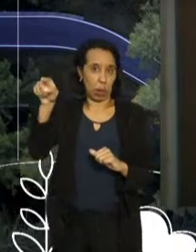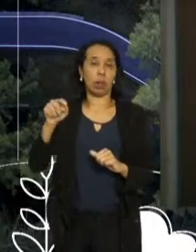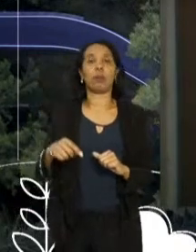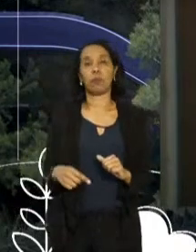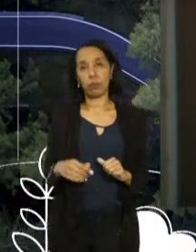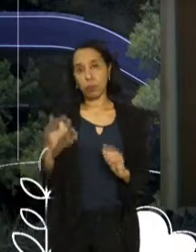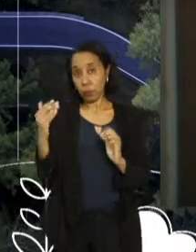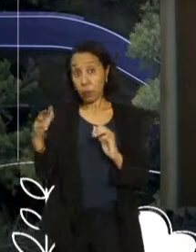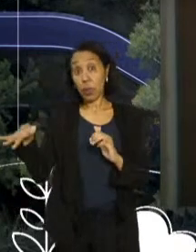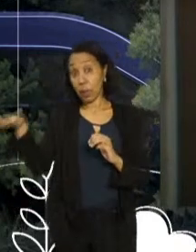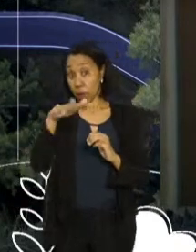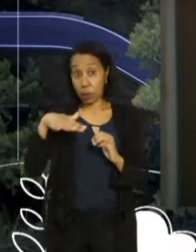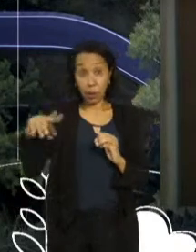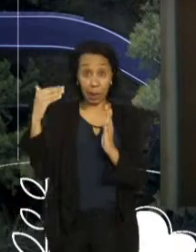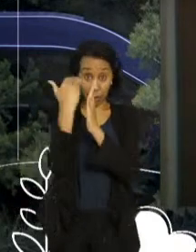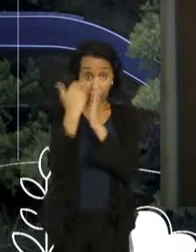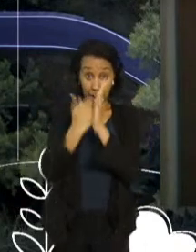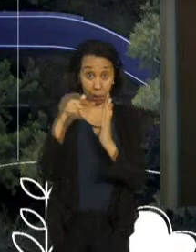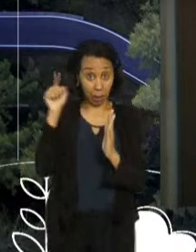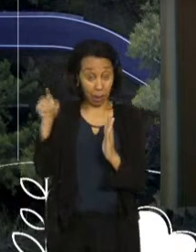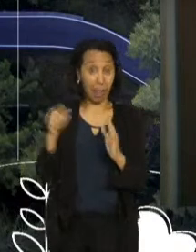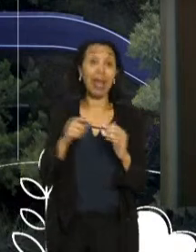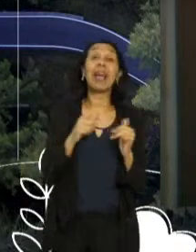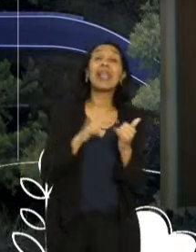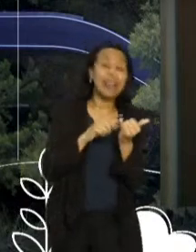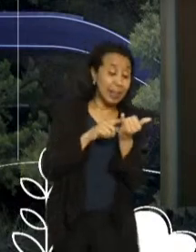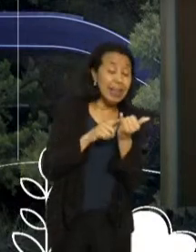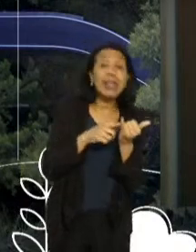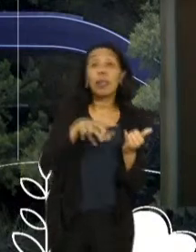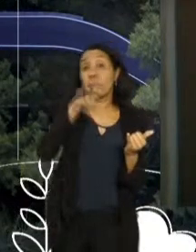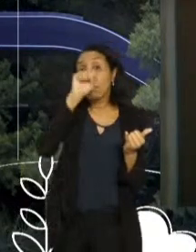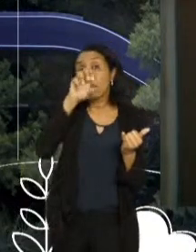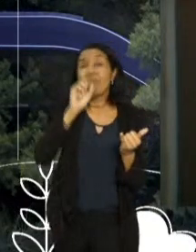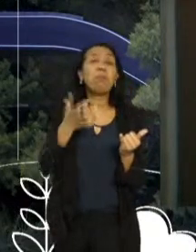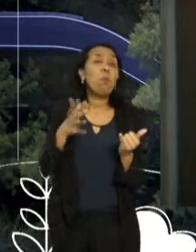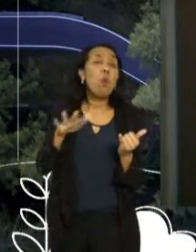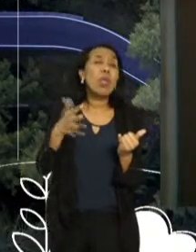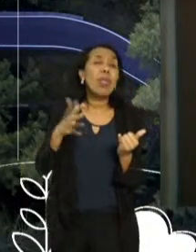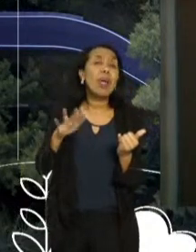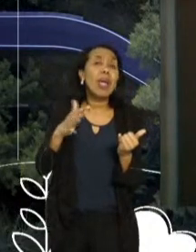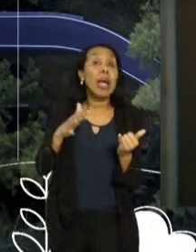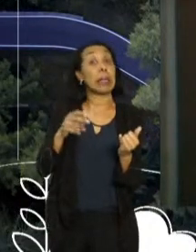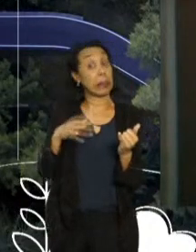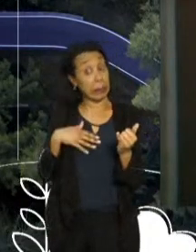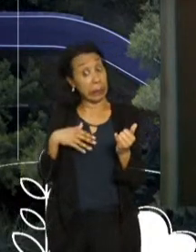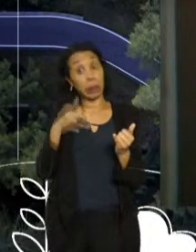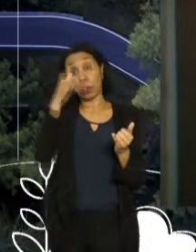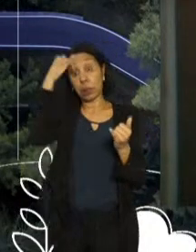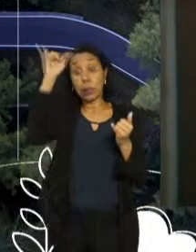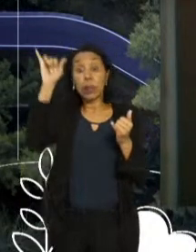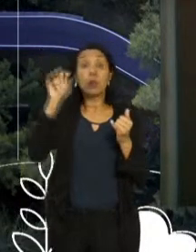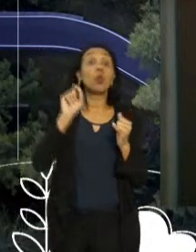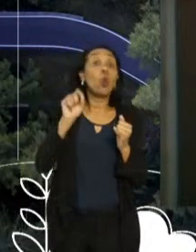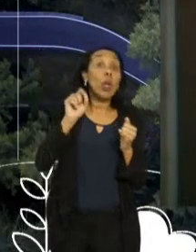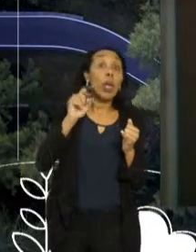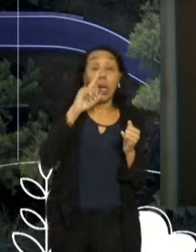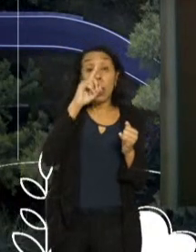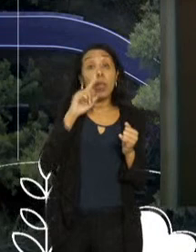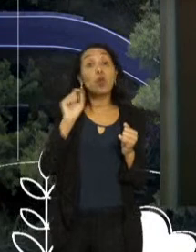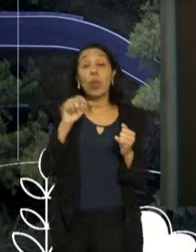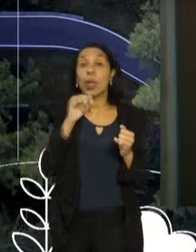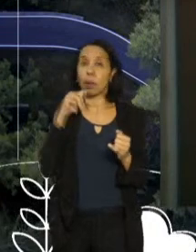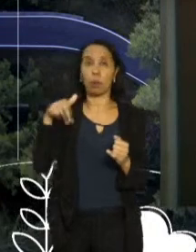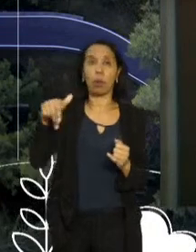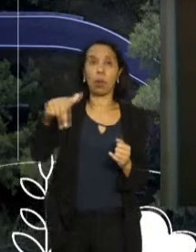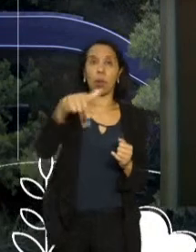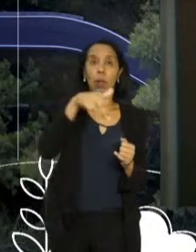OMS. Qualidade moderada, já dando dicas do que pode ou não ser feito, do que deve ou não ser feito. Por exemplo,